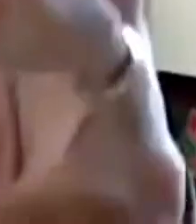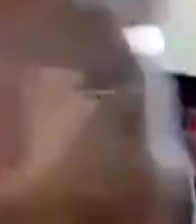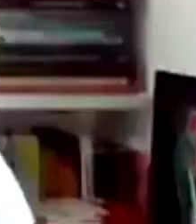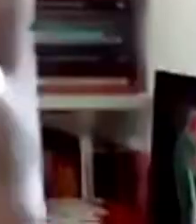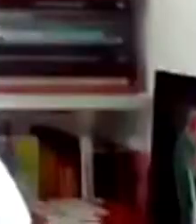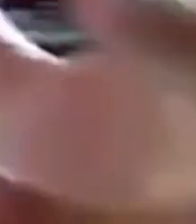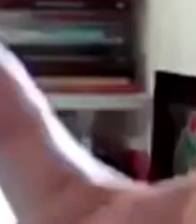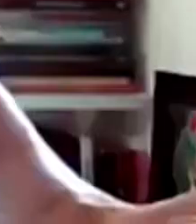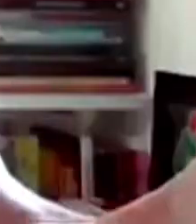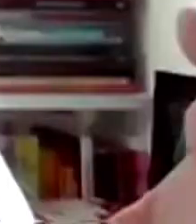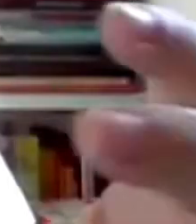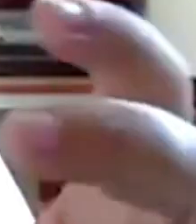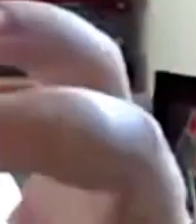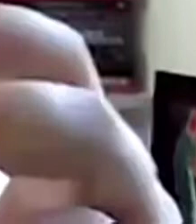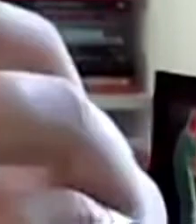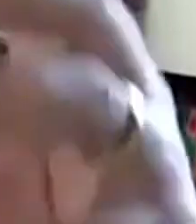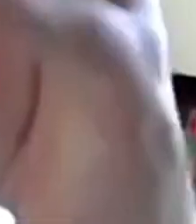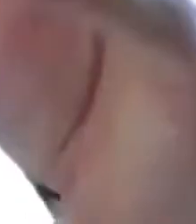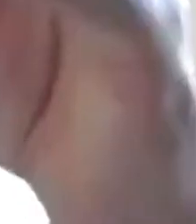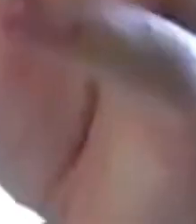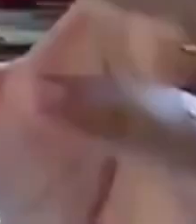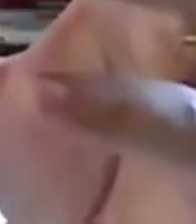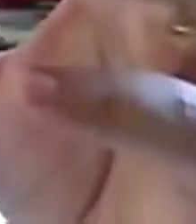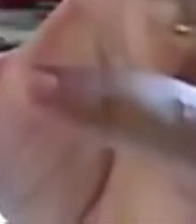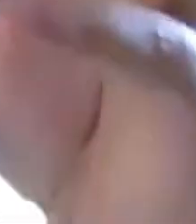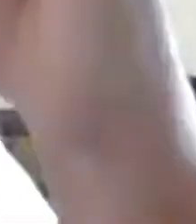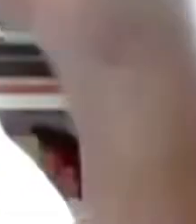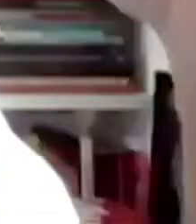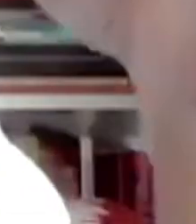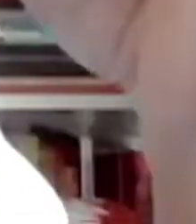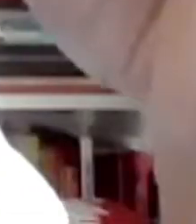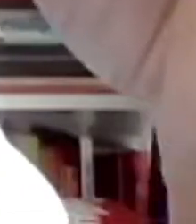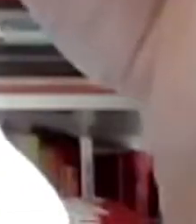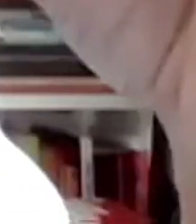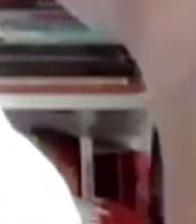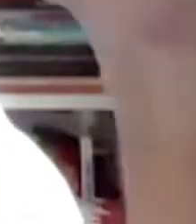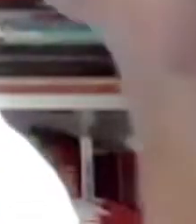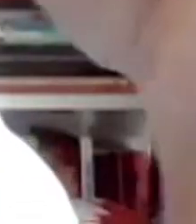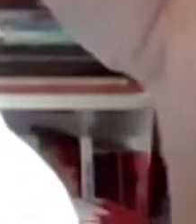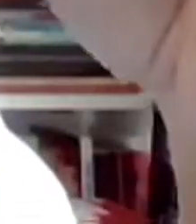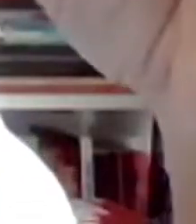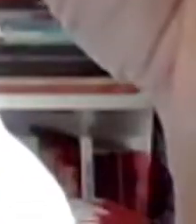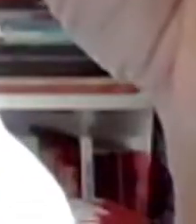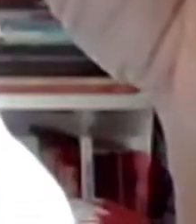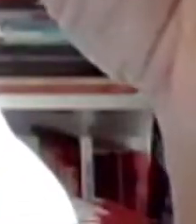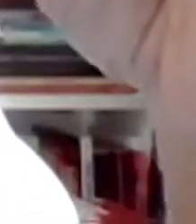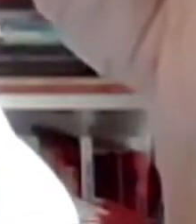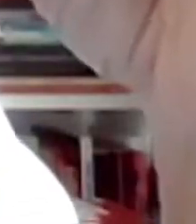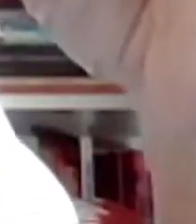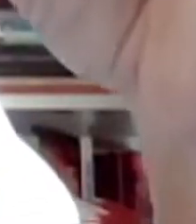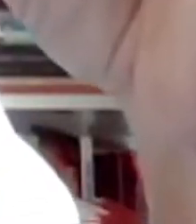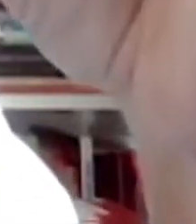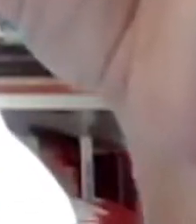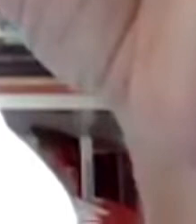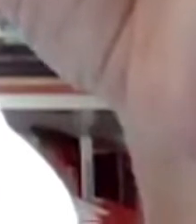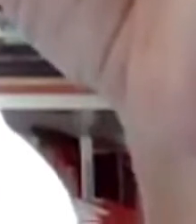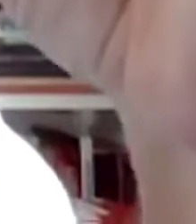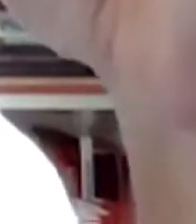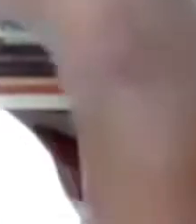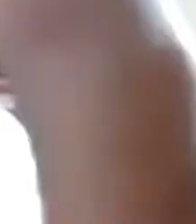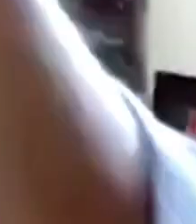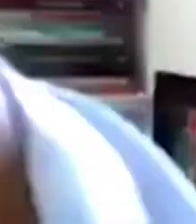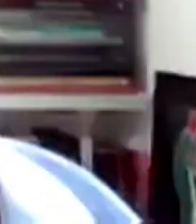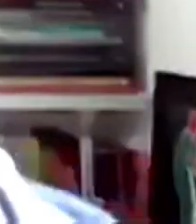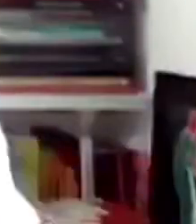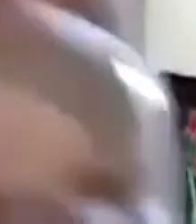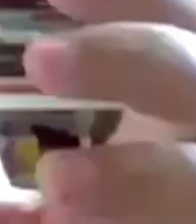direitos, é uma correspondência, e a inconstitucionalidade é eu pegar o cargo de agente monitor do município e que tem o professor